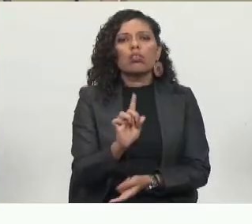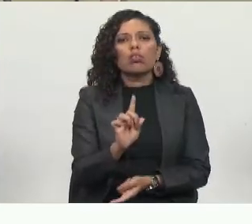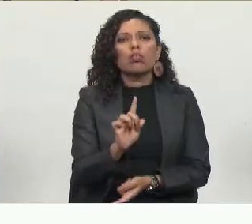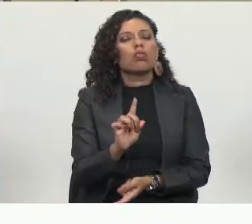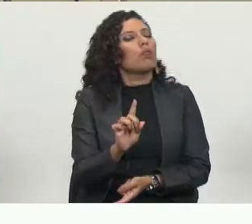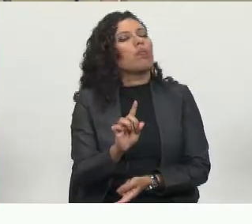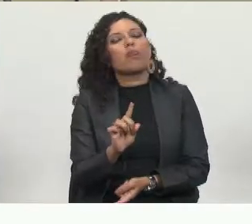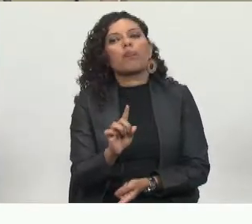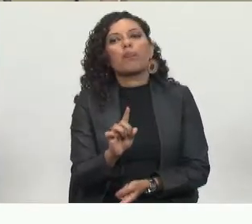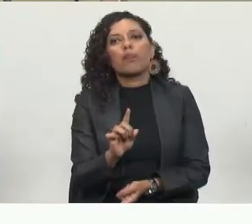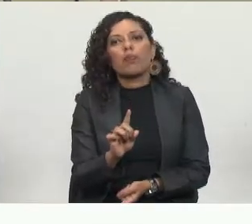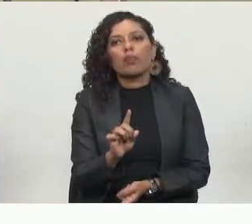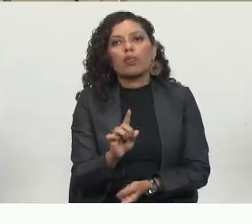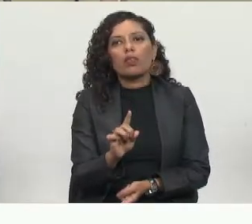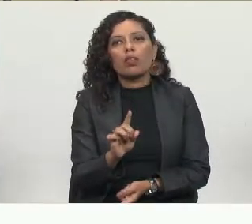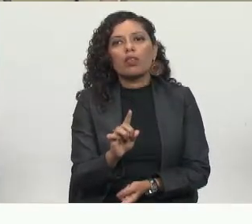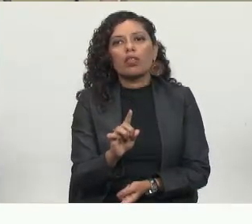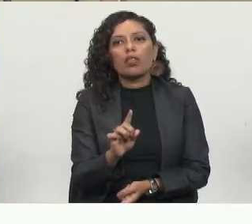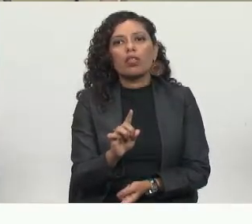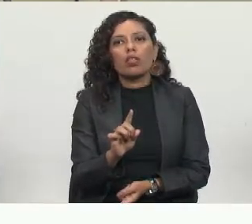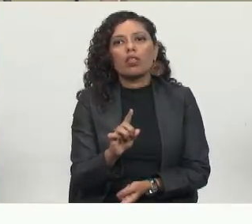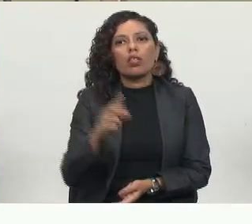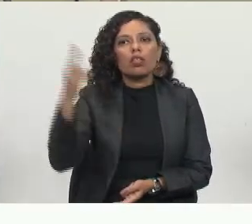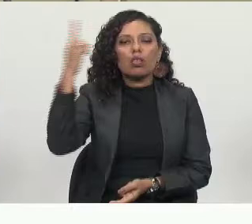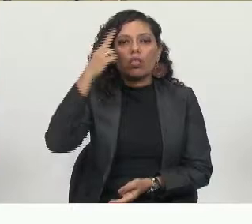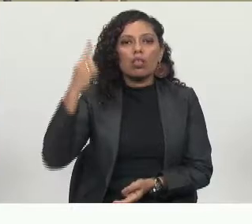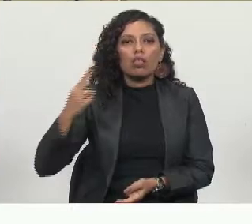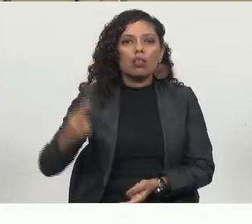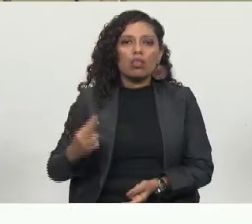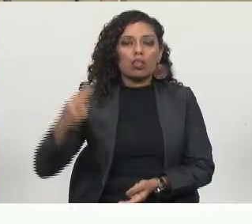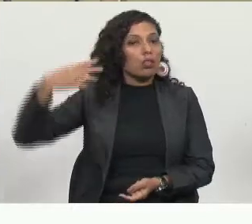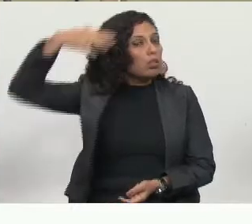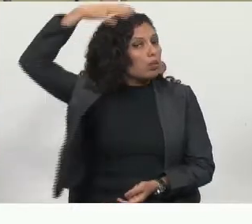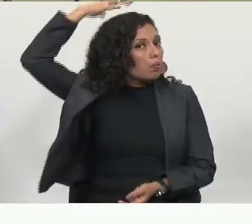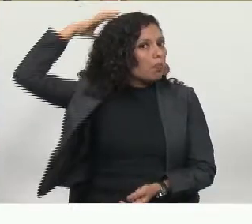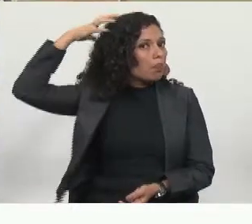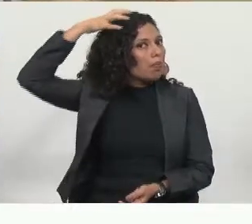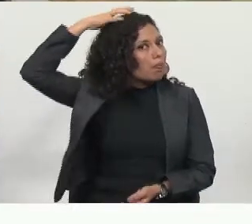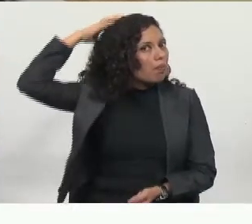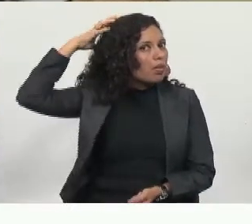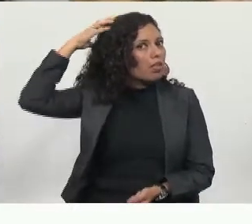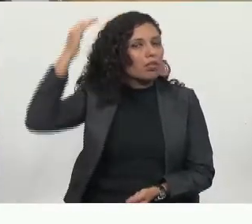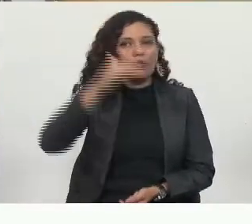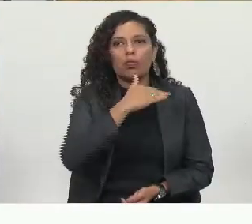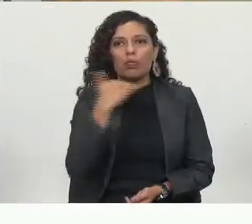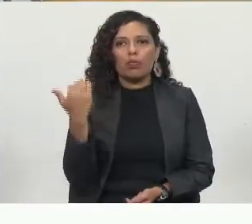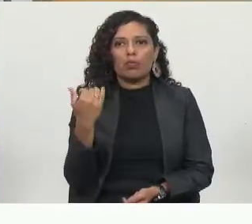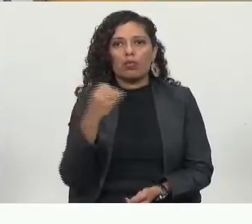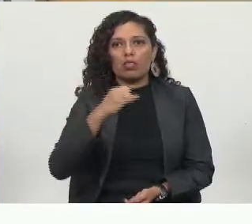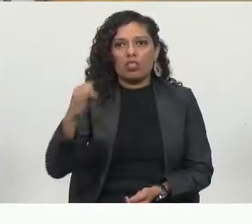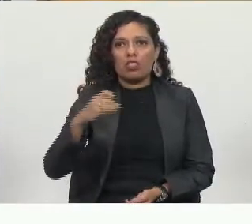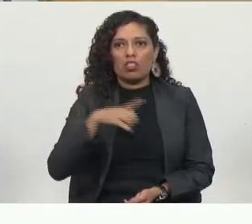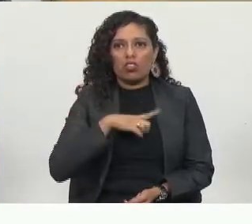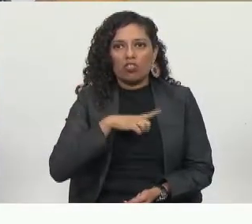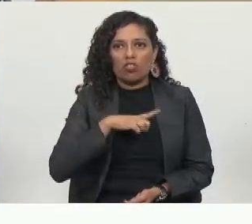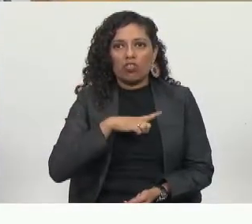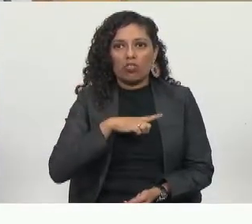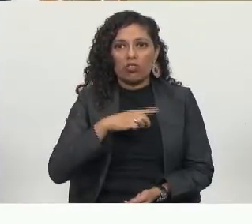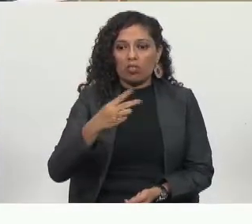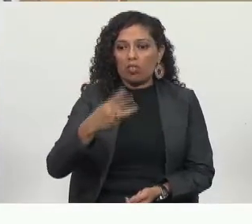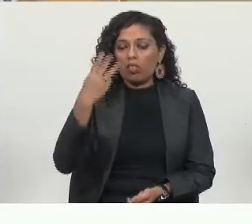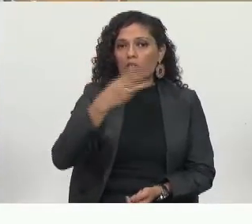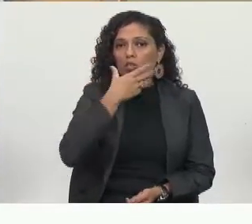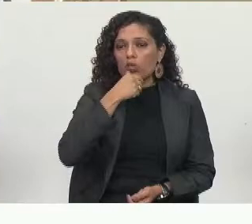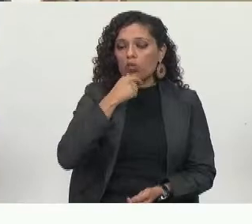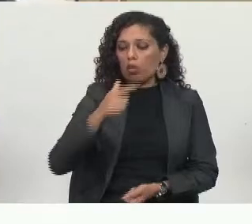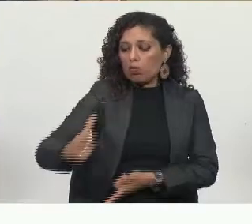que a vereadora Marielle Franco teria sido morta daquela forma se tivesse 3 seguranças armados no carro atrás